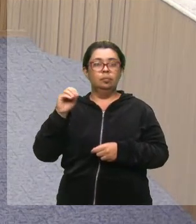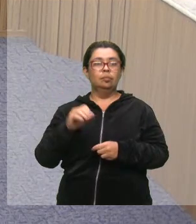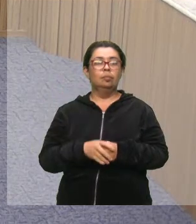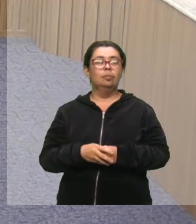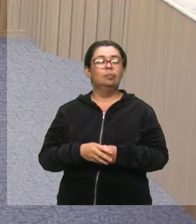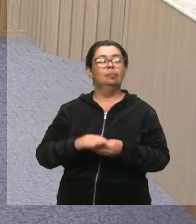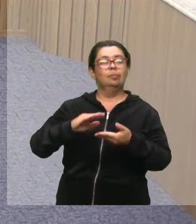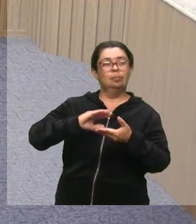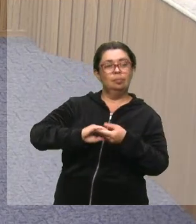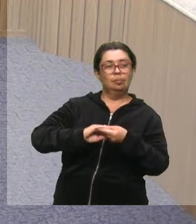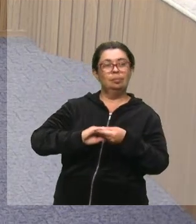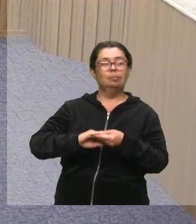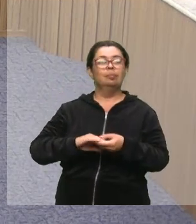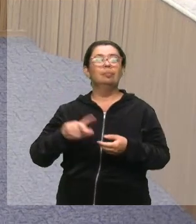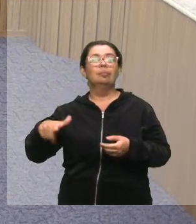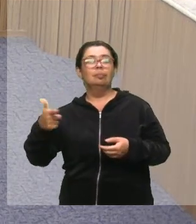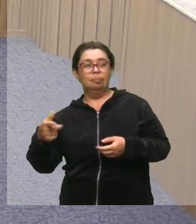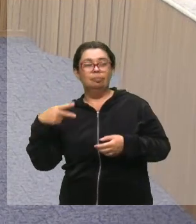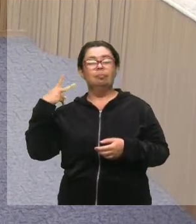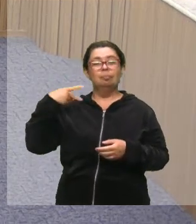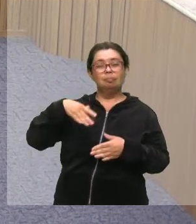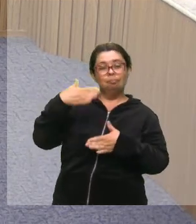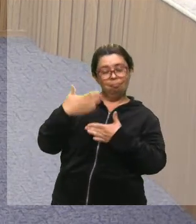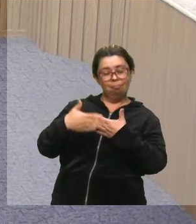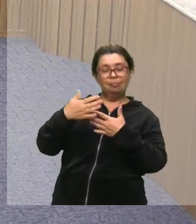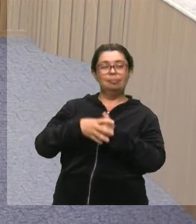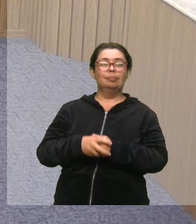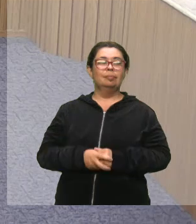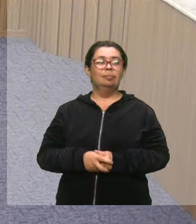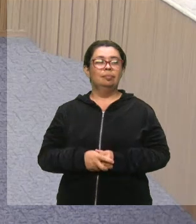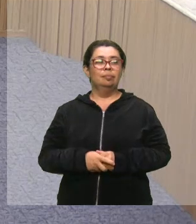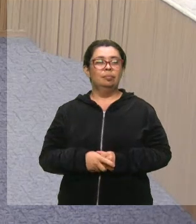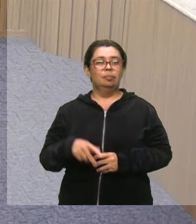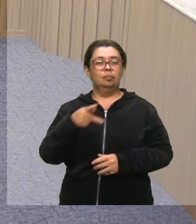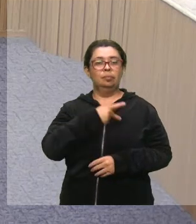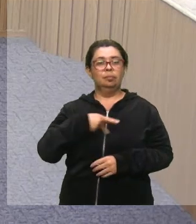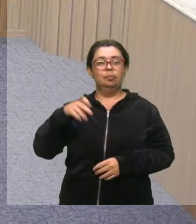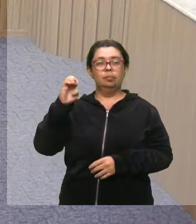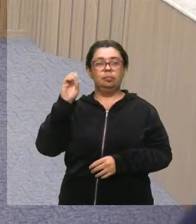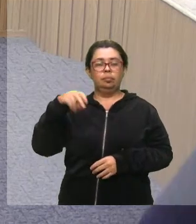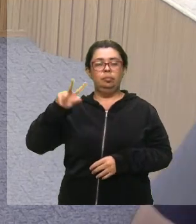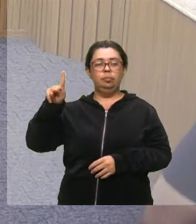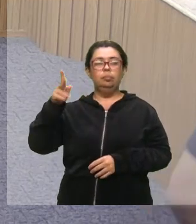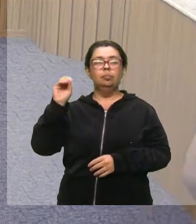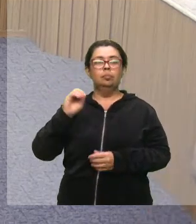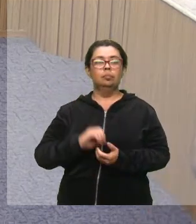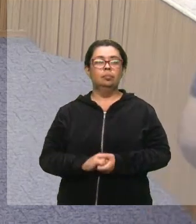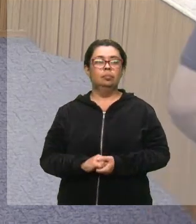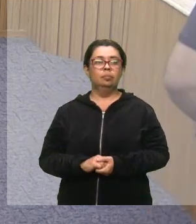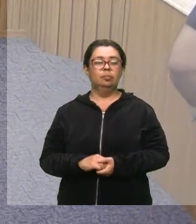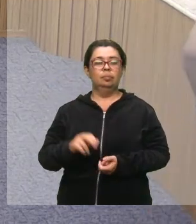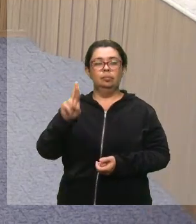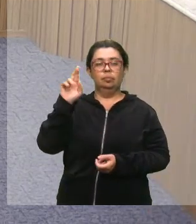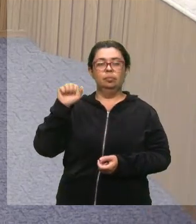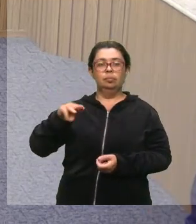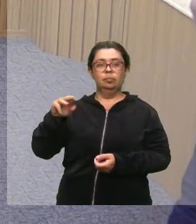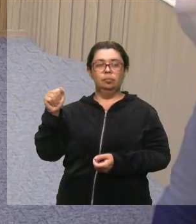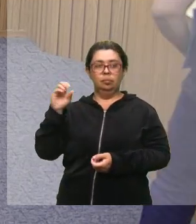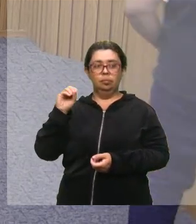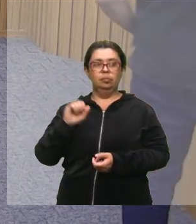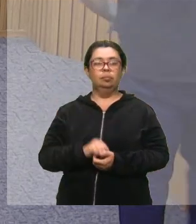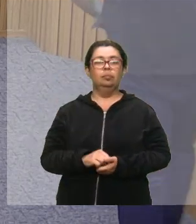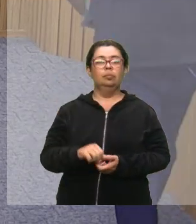para cumprimentar os demais vereadores presentes. Pastor Edson de Souza, Luiz Antônio Ramon,